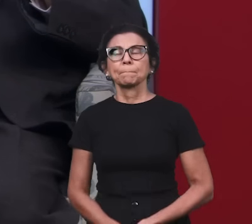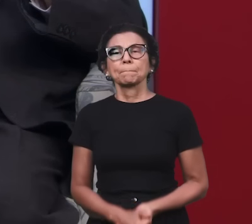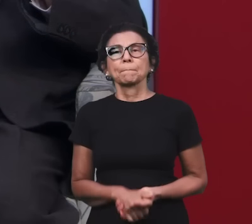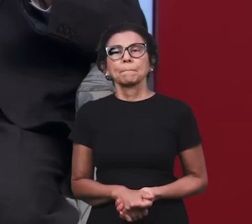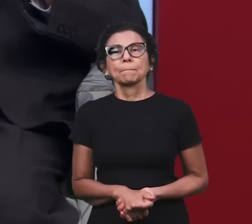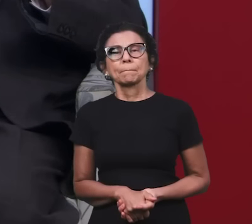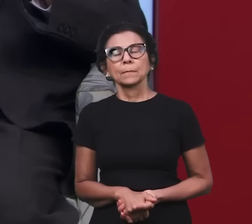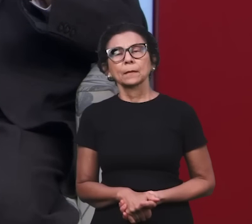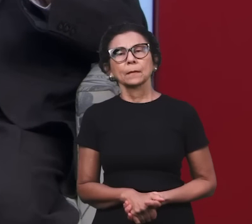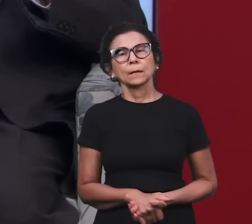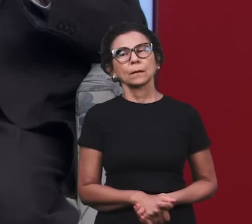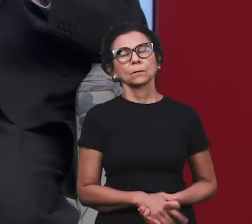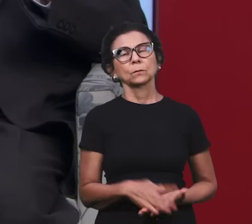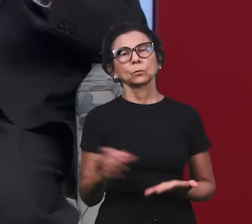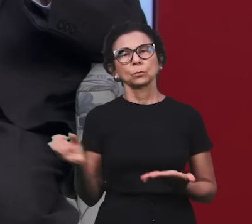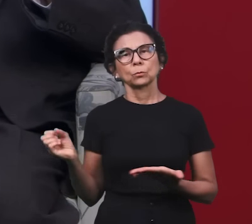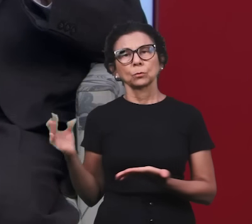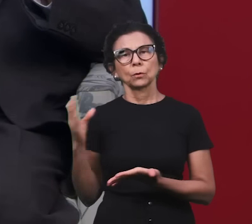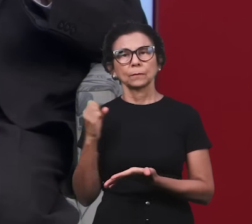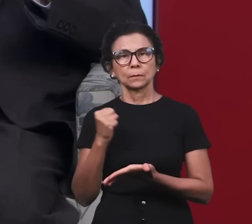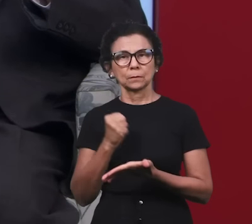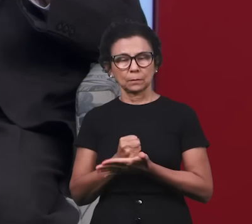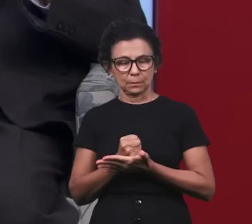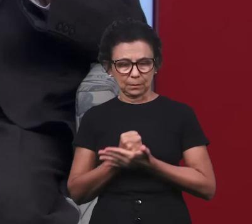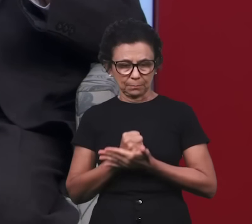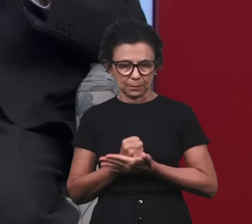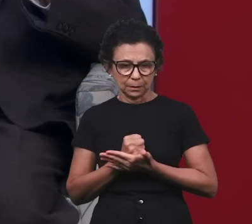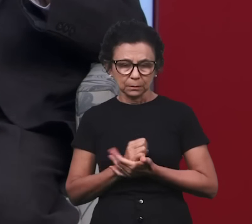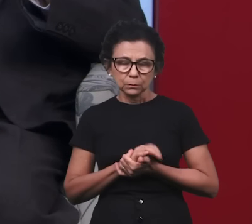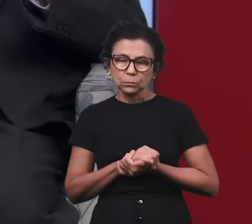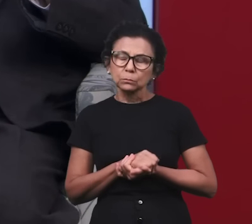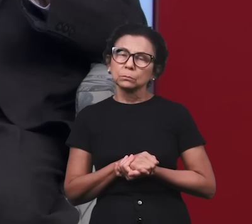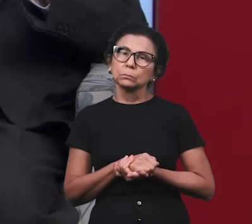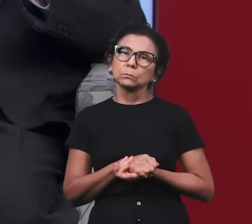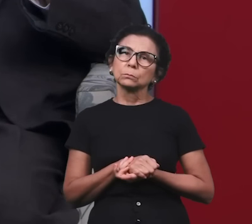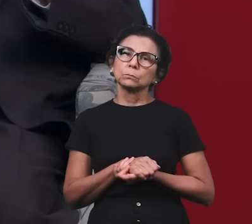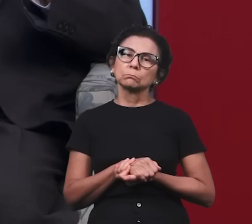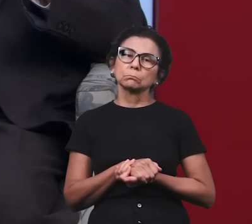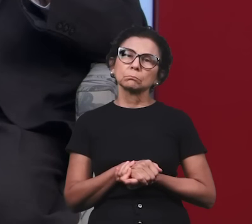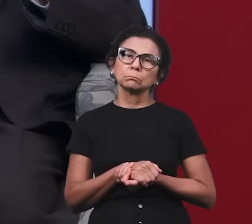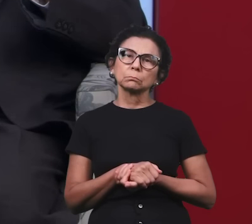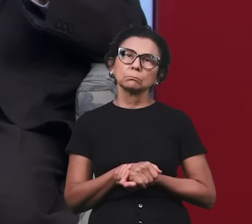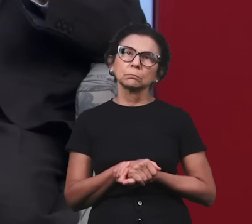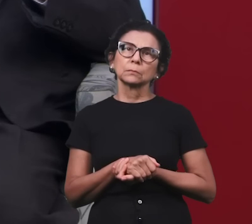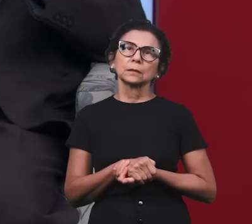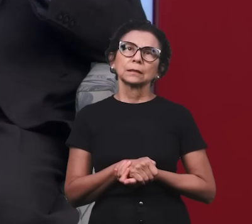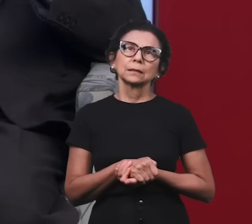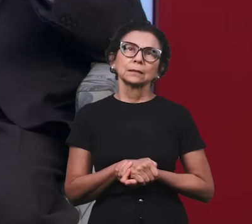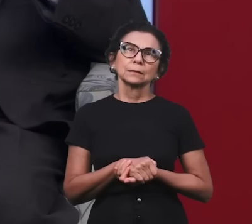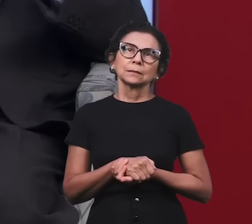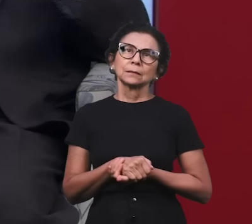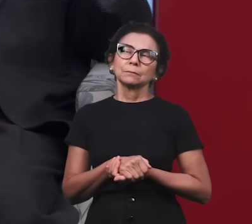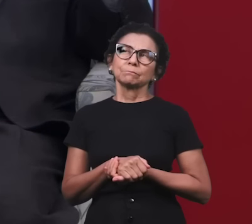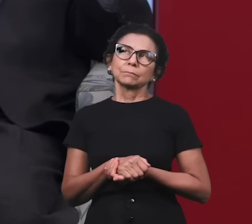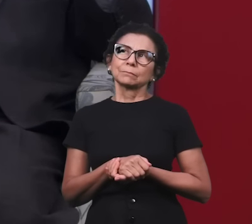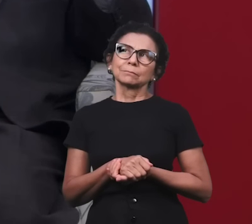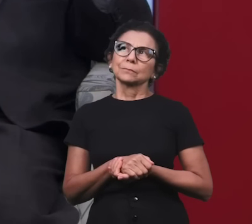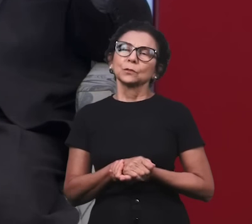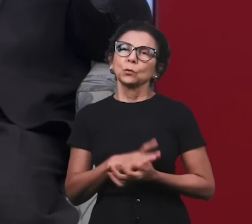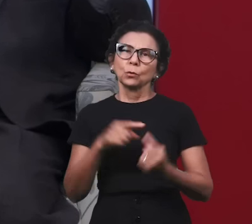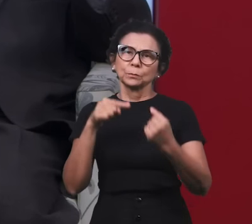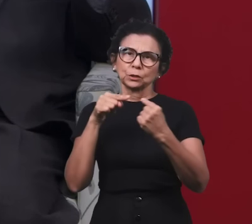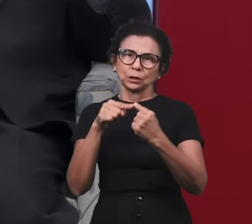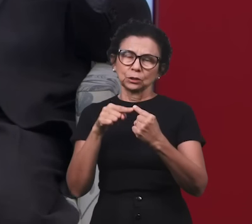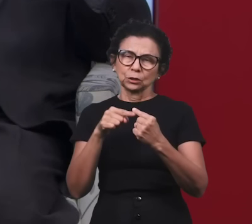O Novo Testamento, ele não veio para separar